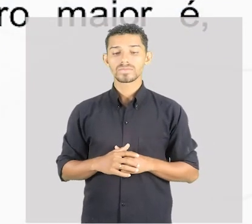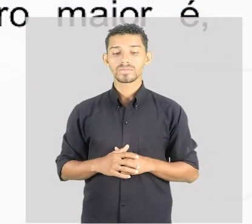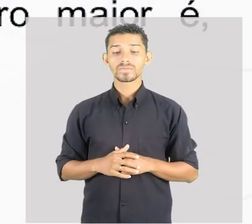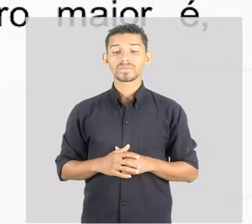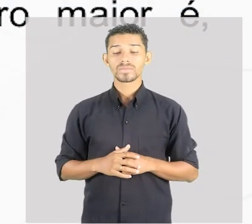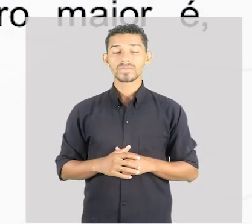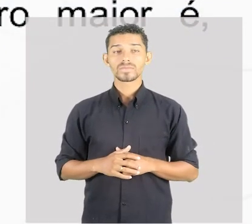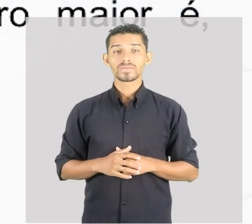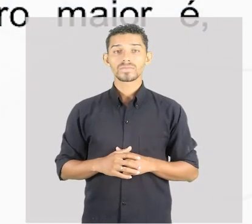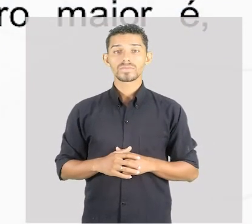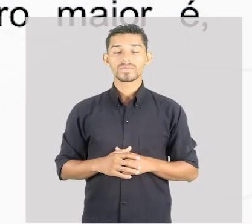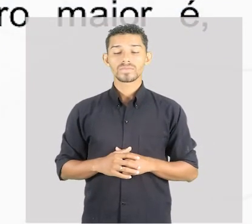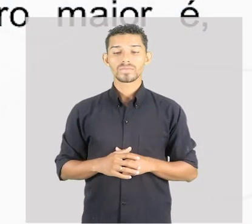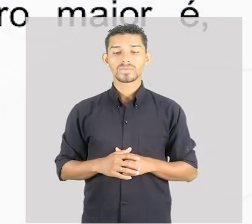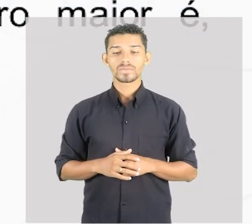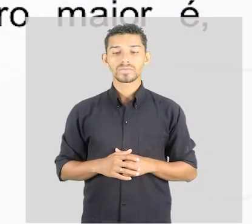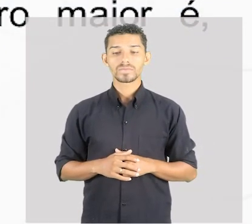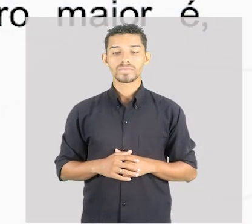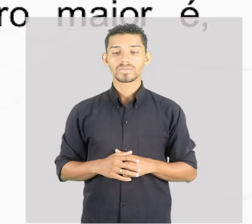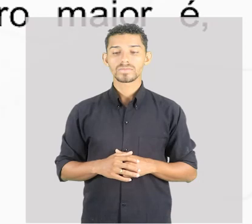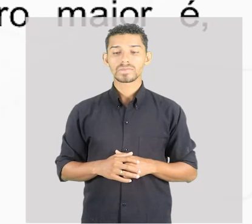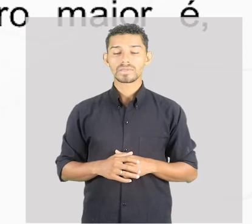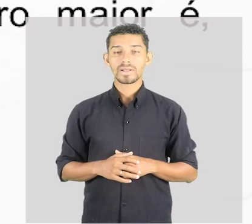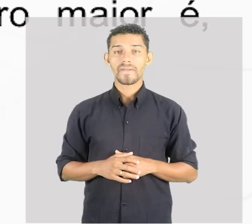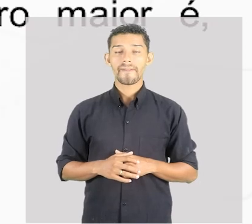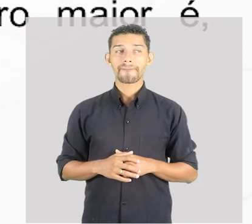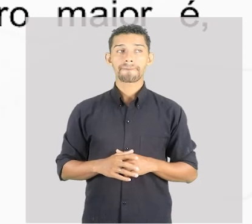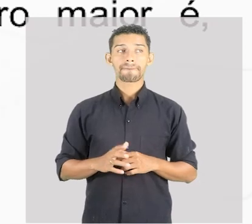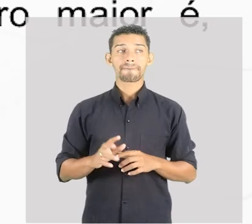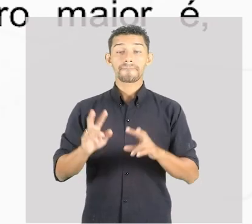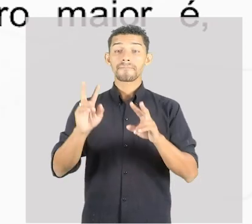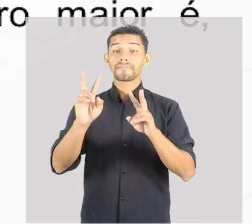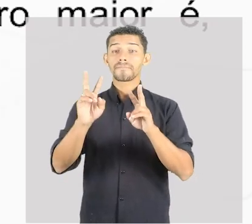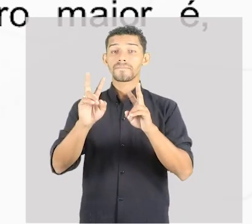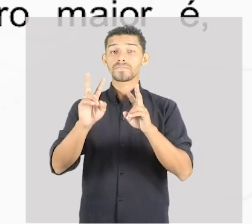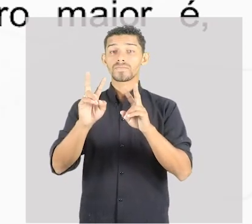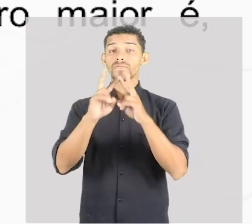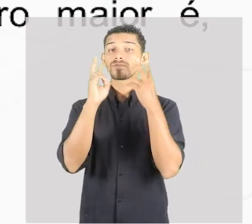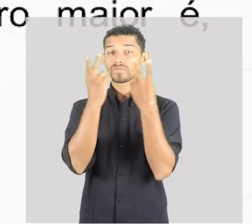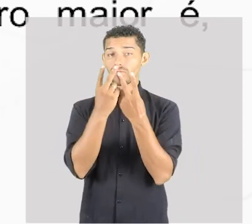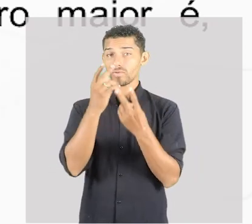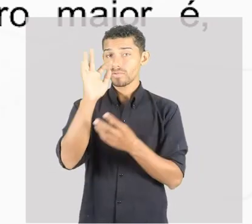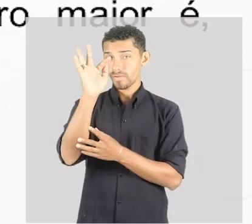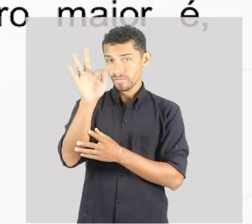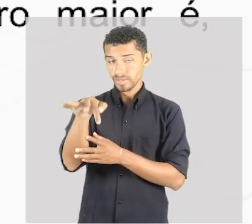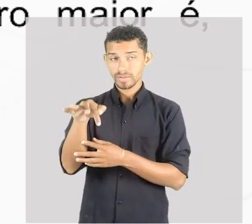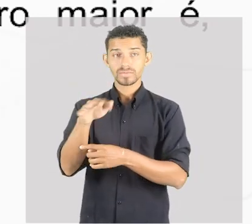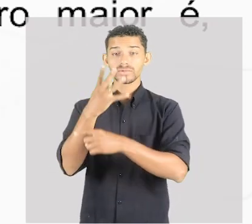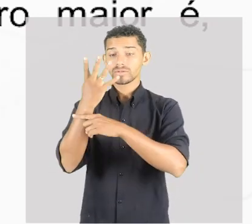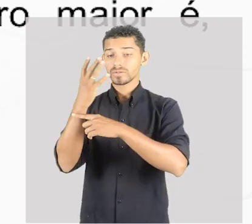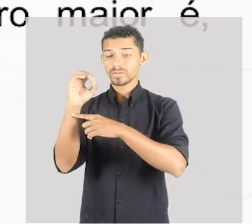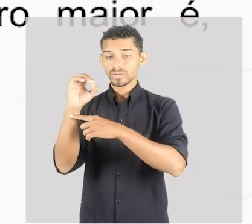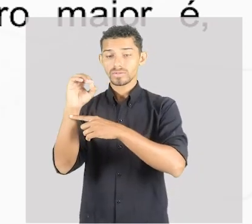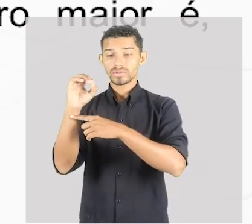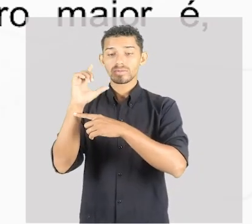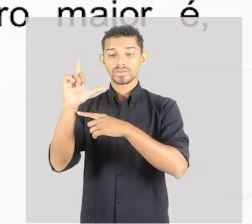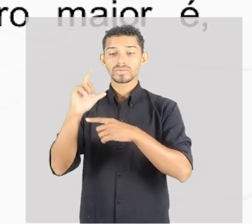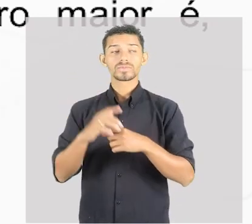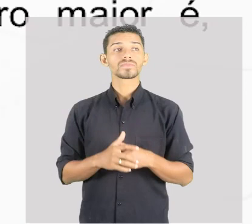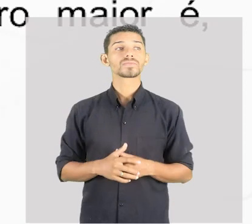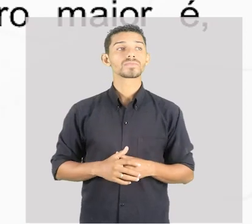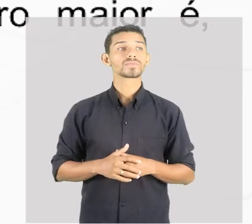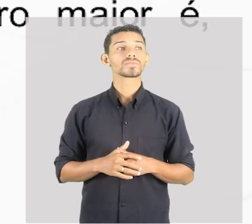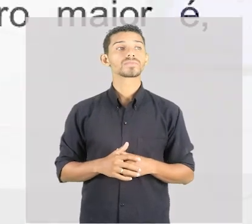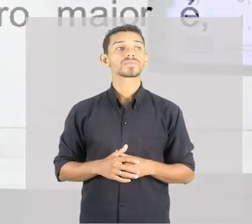continua ele fala para ti agora que você vai para um volume de 40 l e ele quer saber